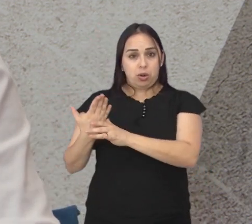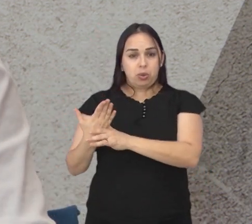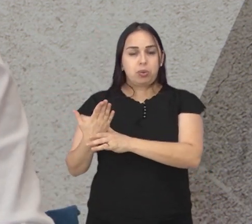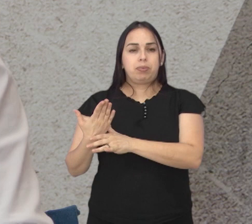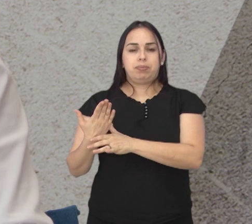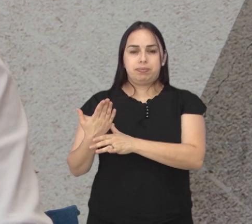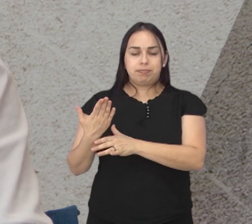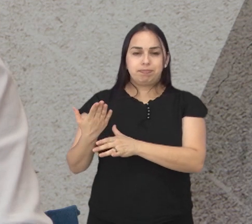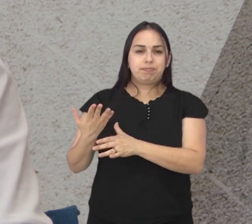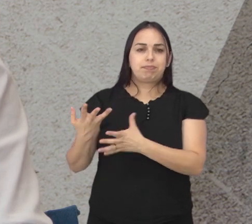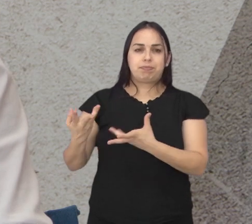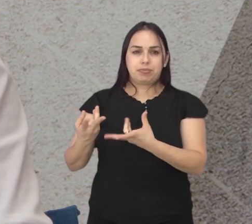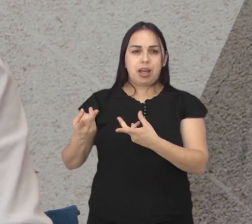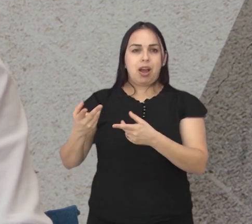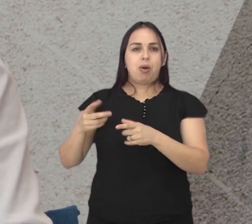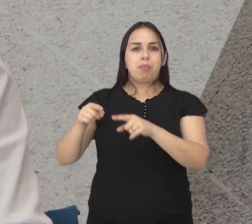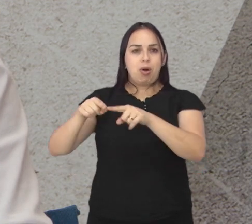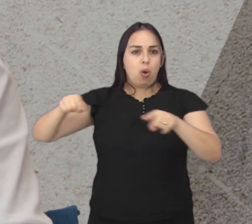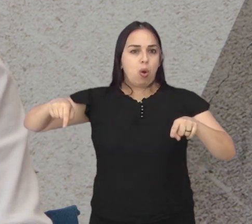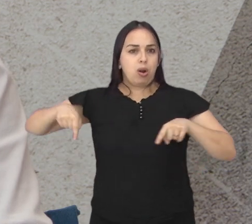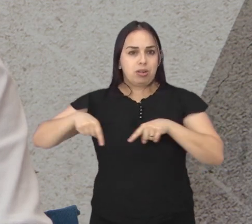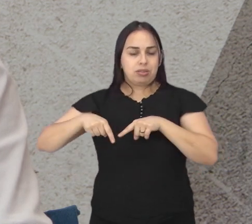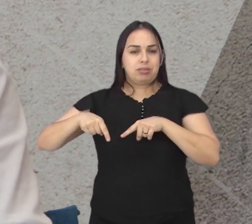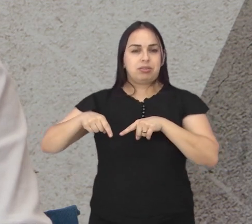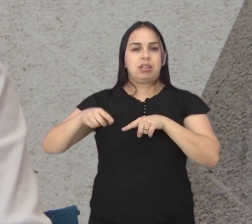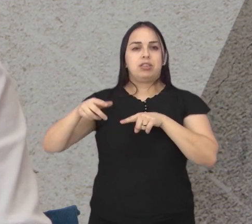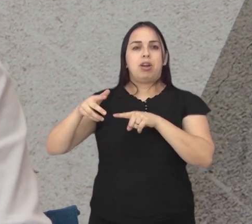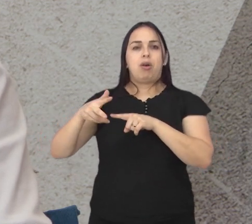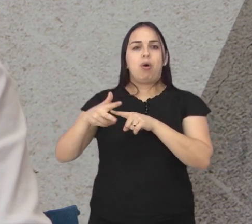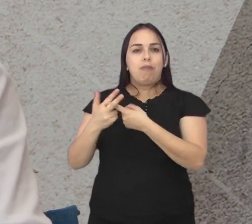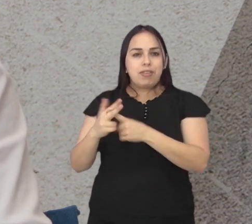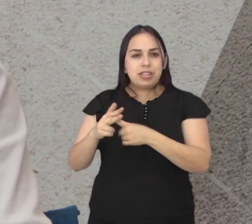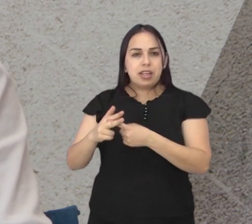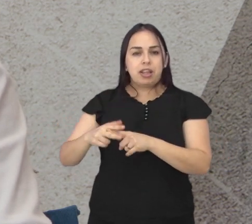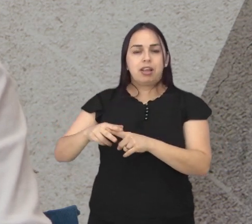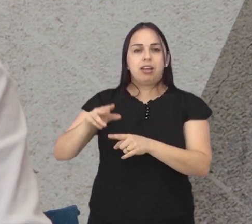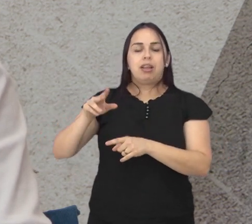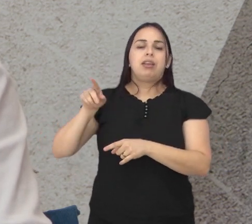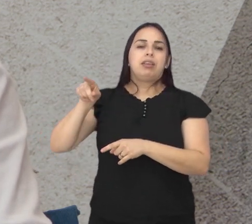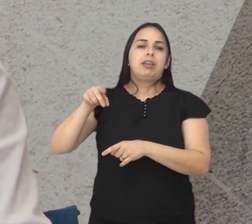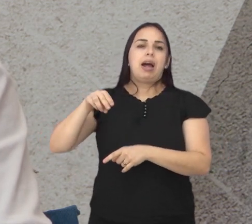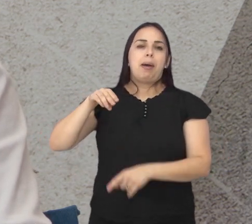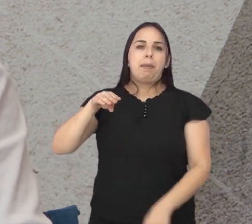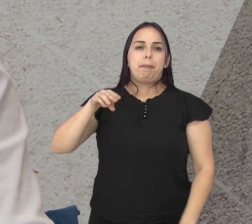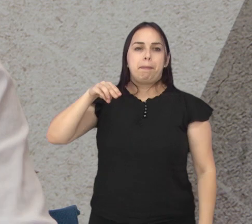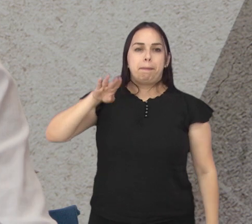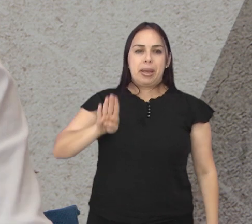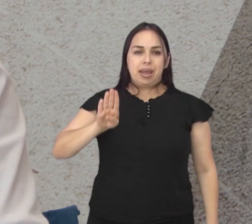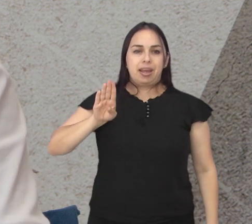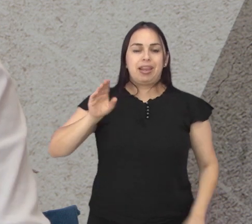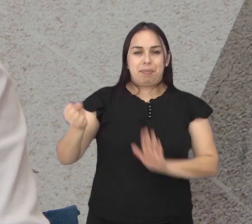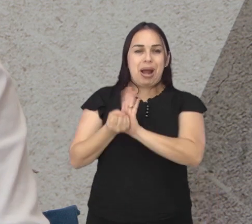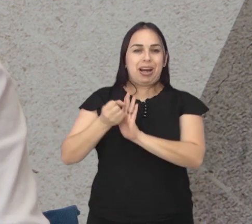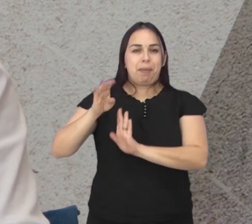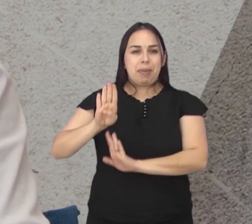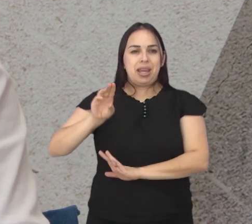ideia, a oficina da BMW dentro do Senai